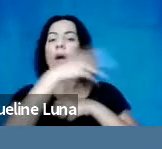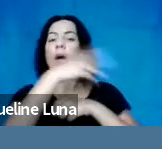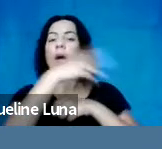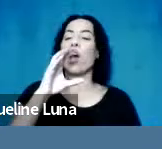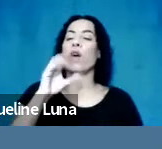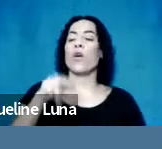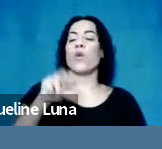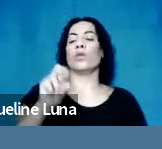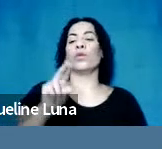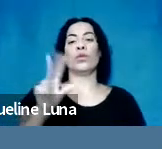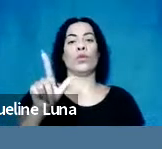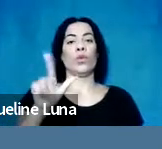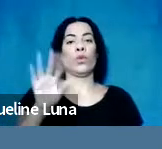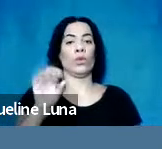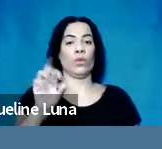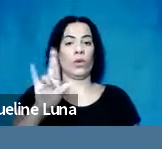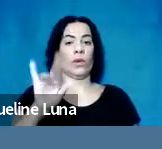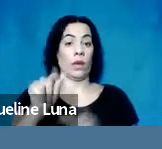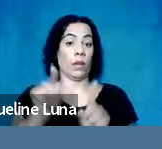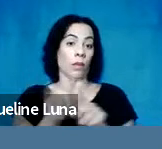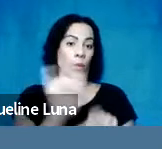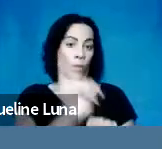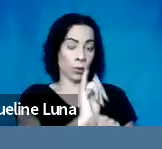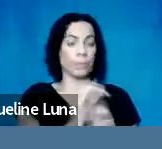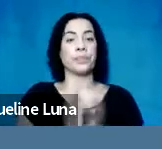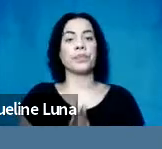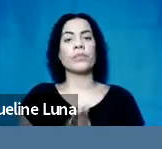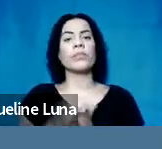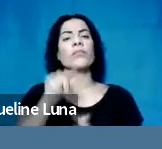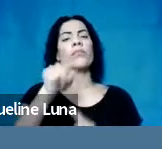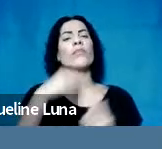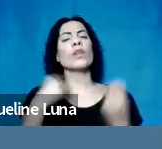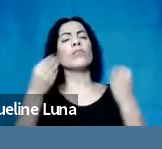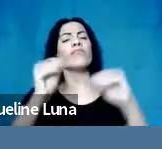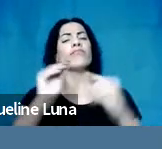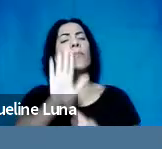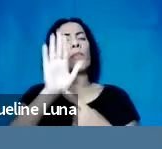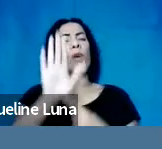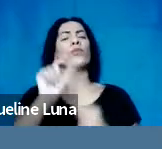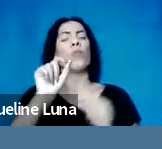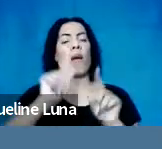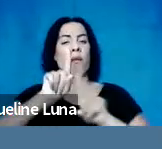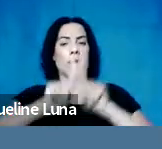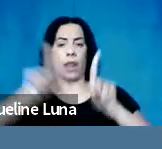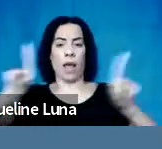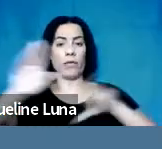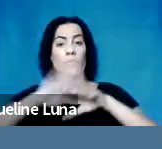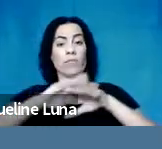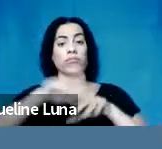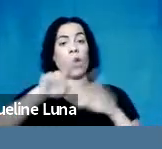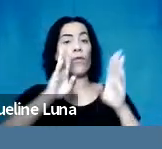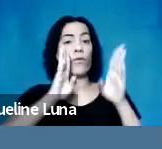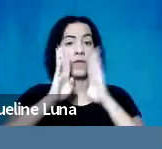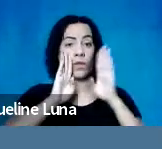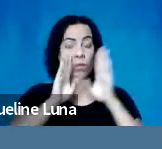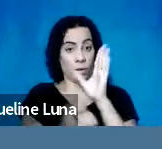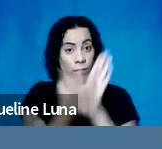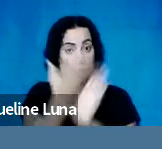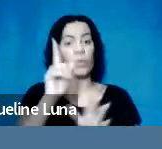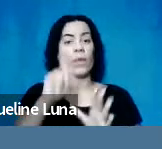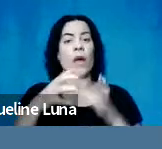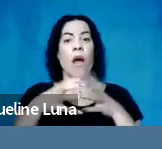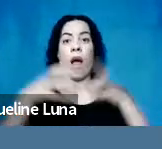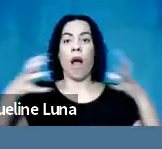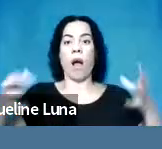também para o YouTube. Aqui eu trouxe um gráfico que produzido pelo próprio Facebook, o crescimento da